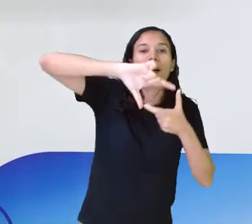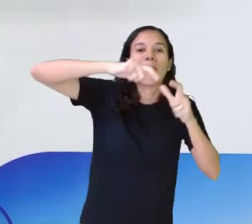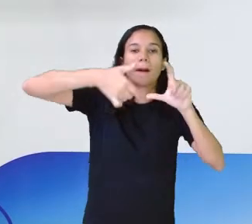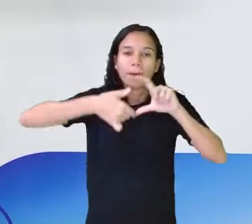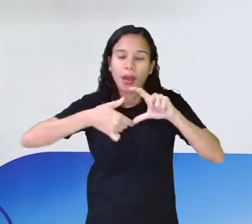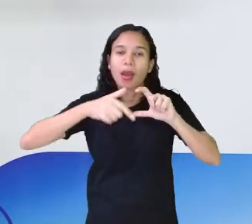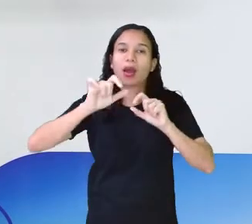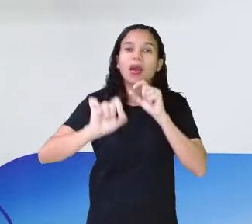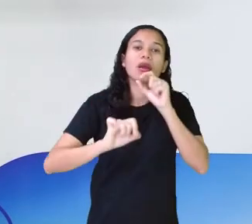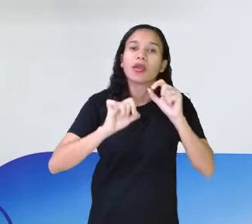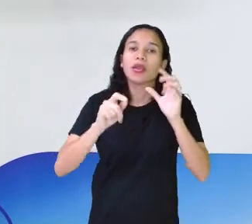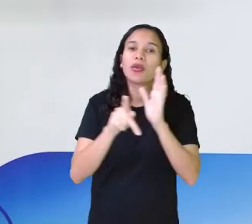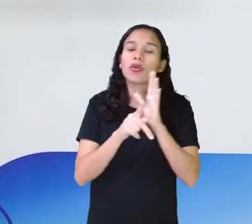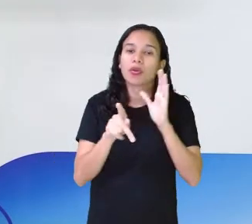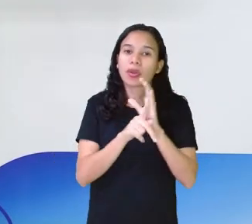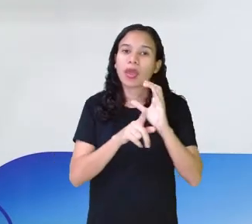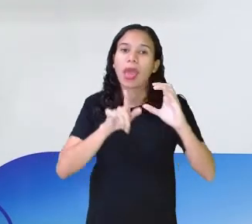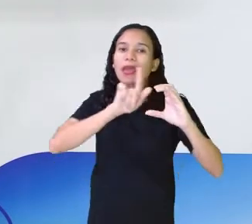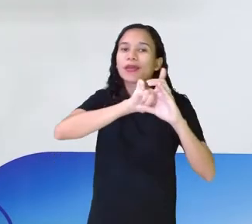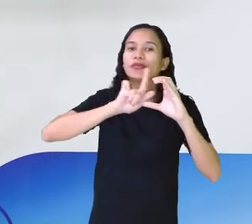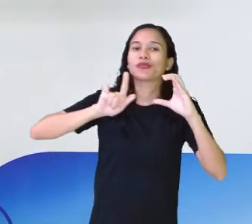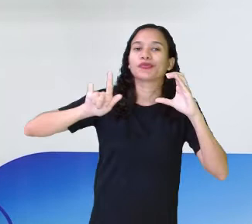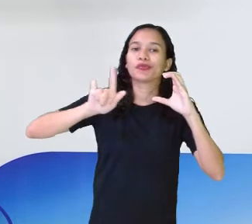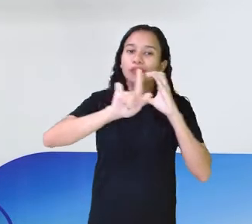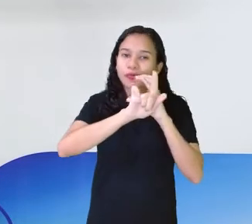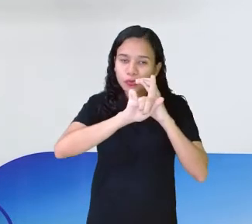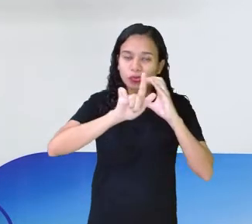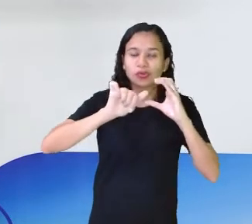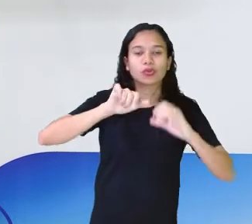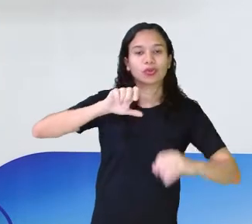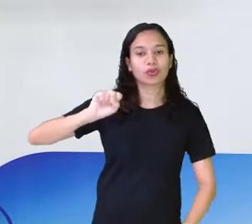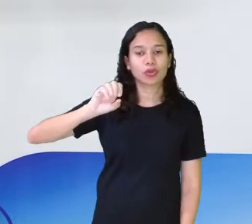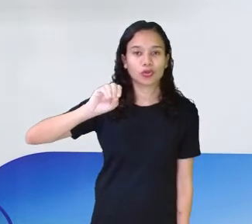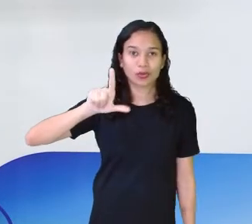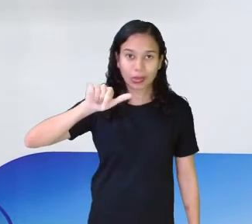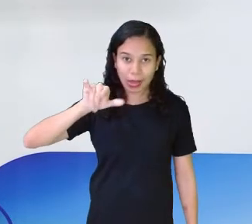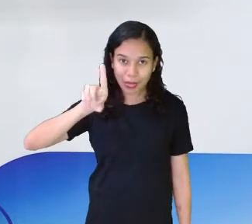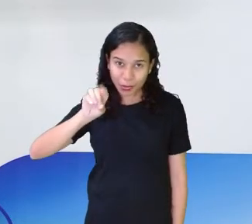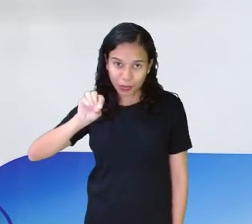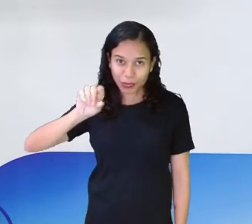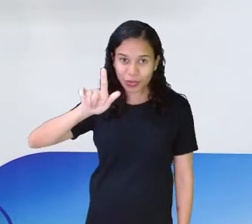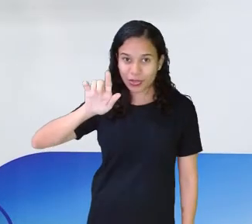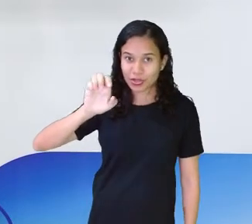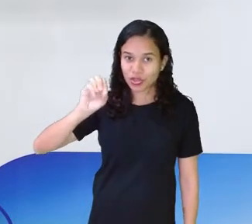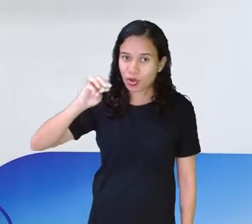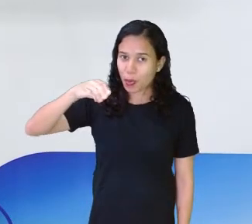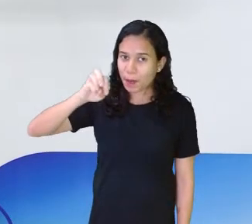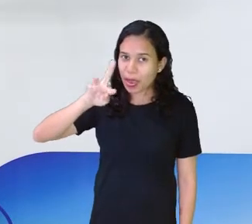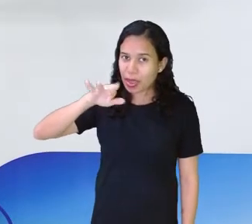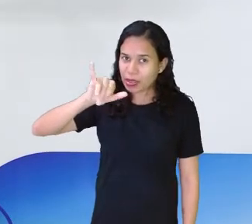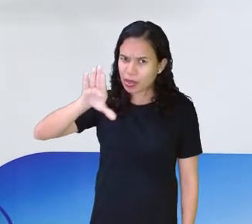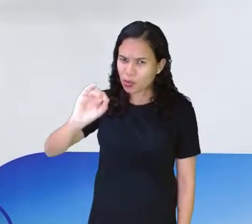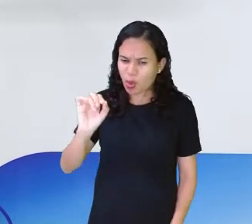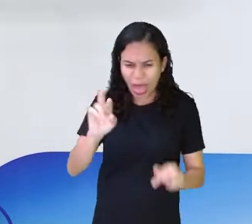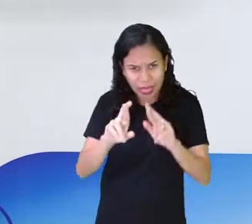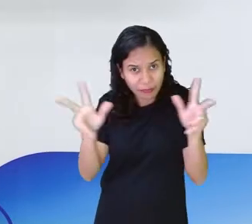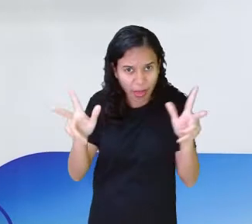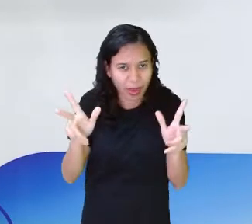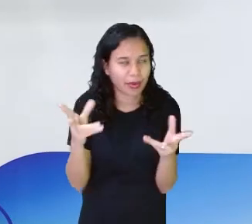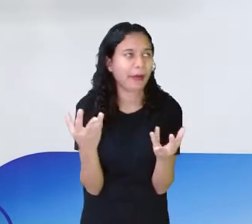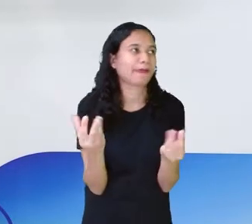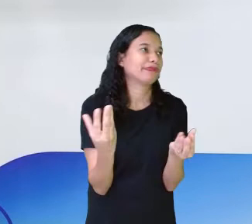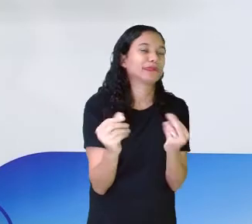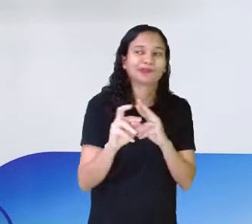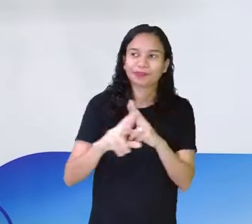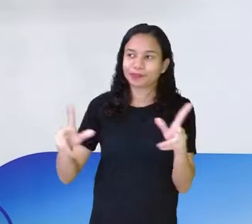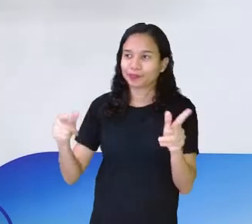os sólidos geométricos ou figuras espaciais, não é isso? Tem diferença? Muita diferença. A gente vai